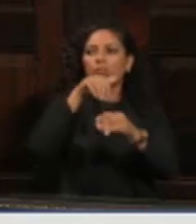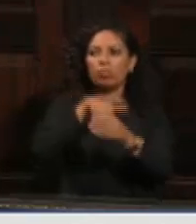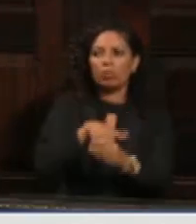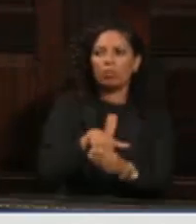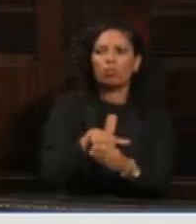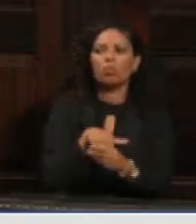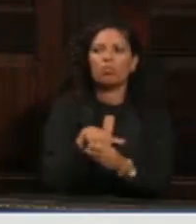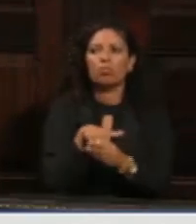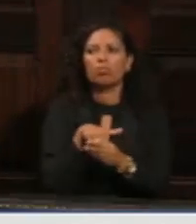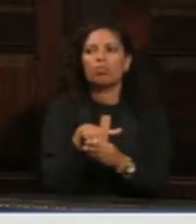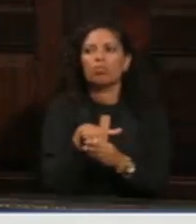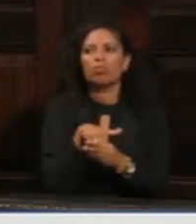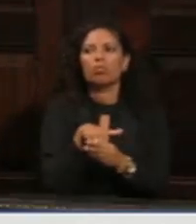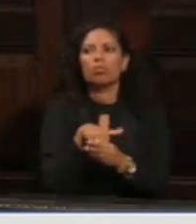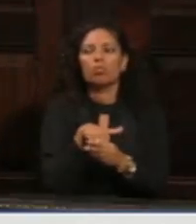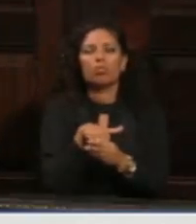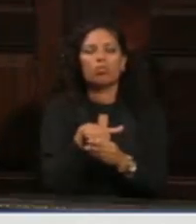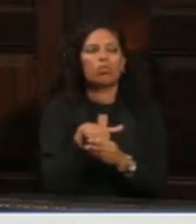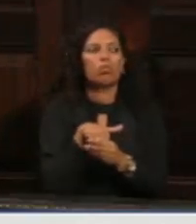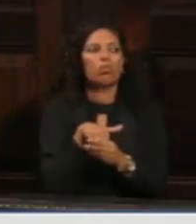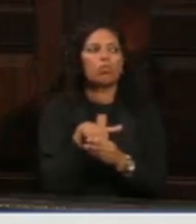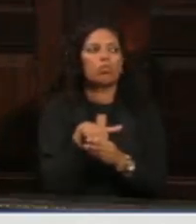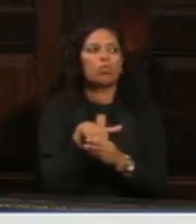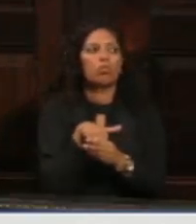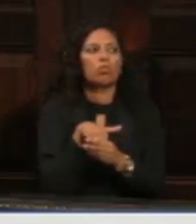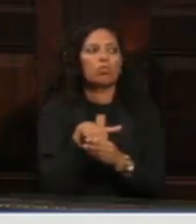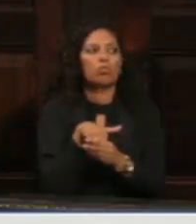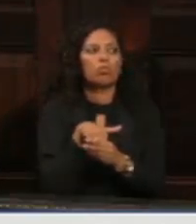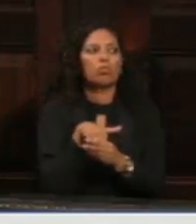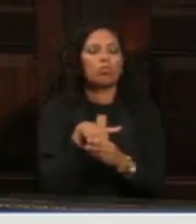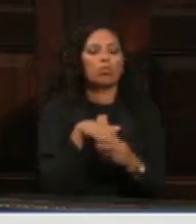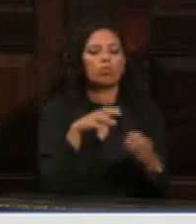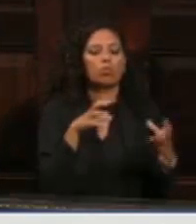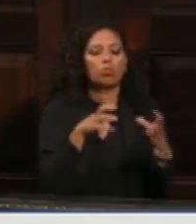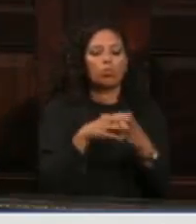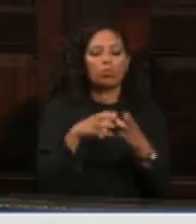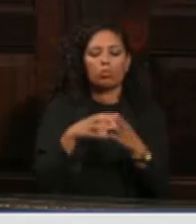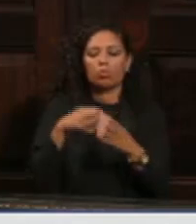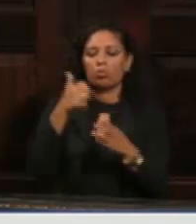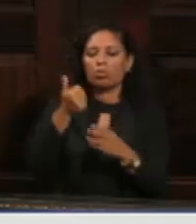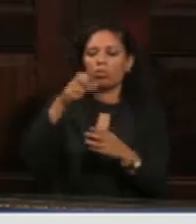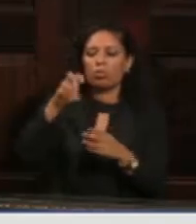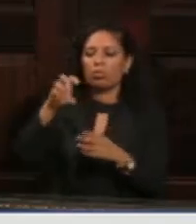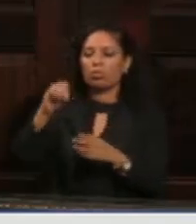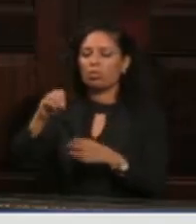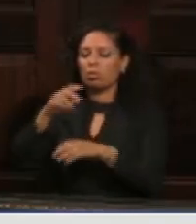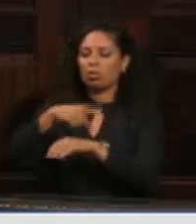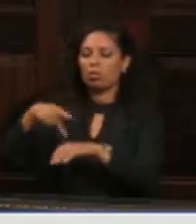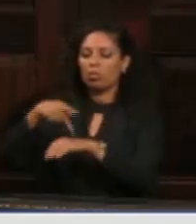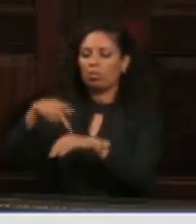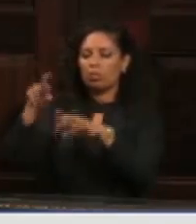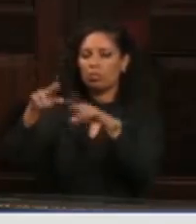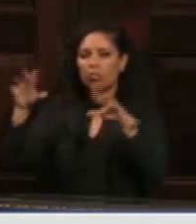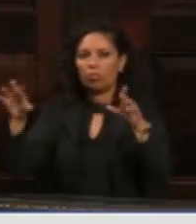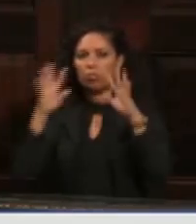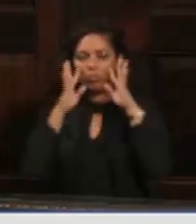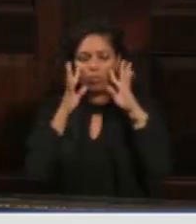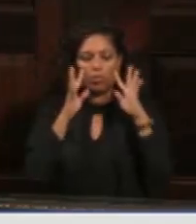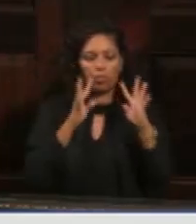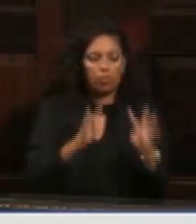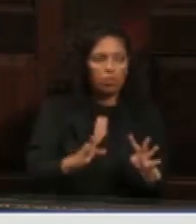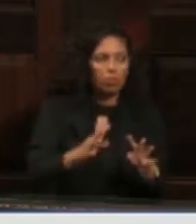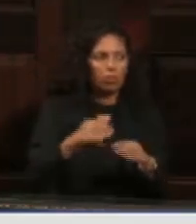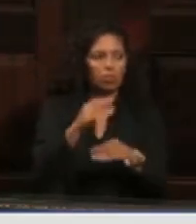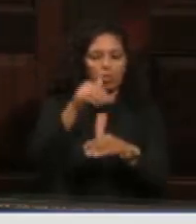contou com a presença de cerca de 100 observadores internacionais. O processo eleitoral ocorreu nos marcos